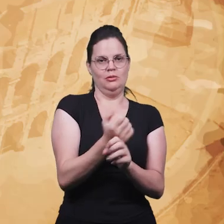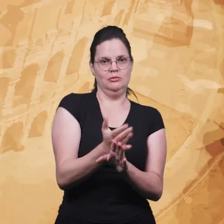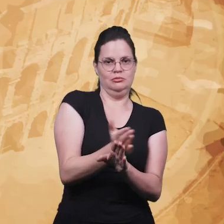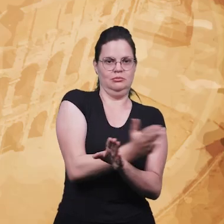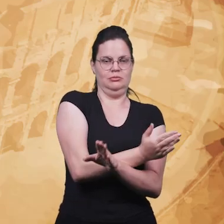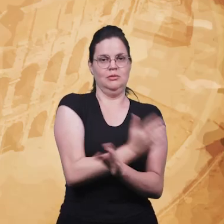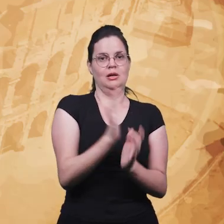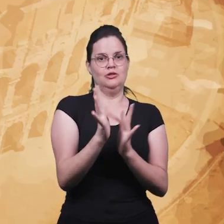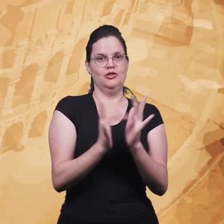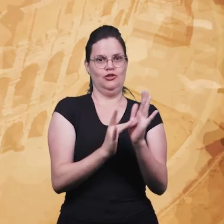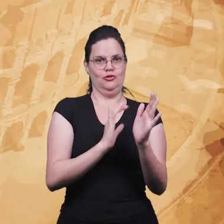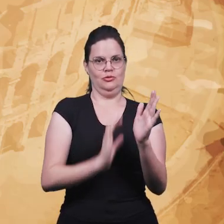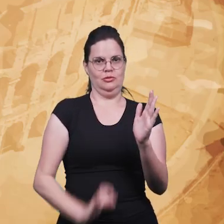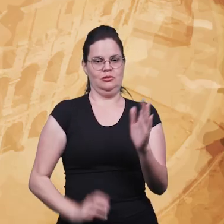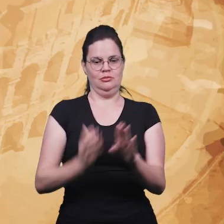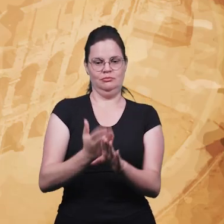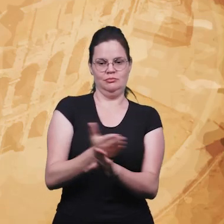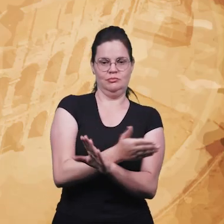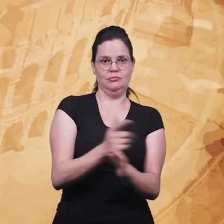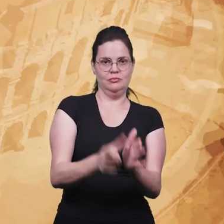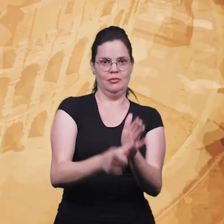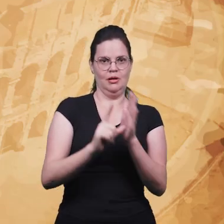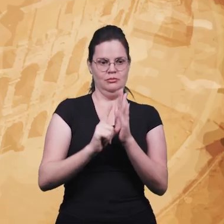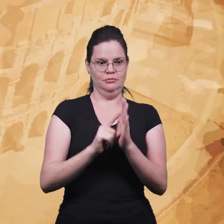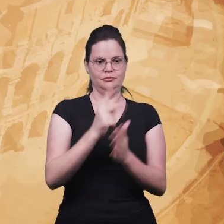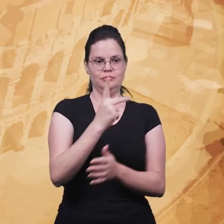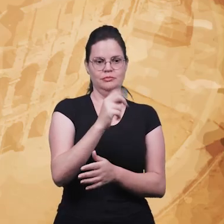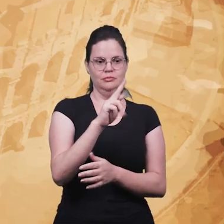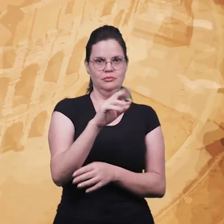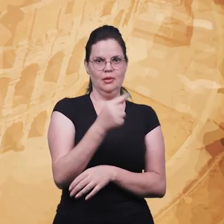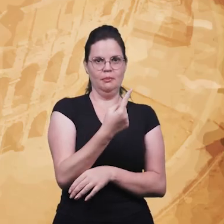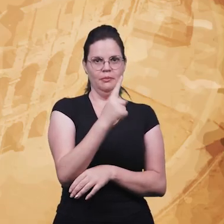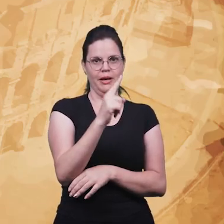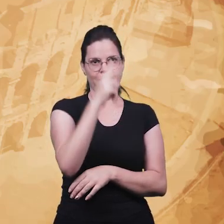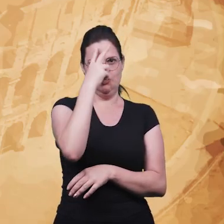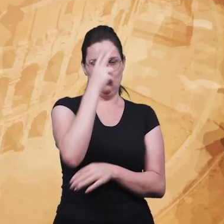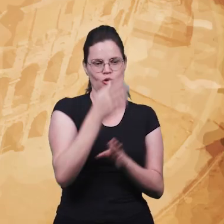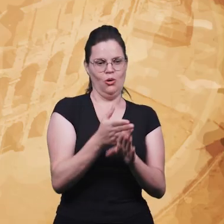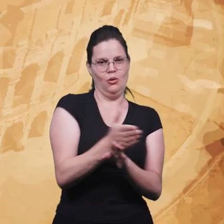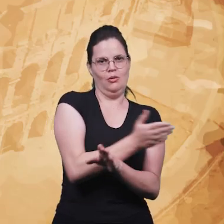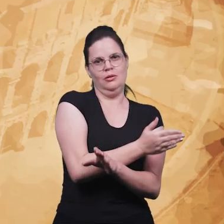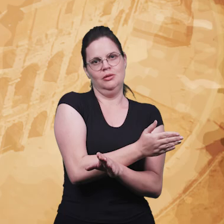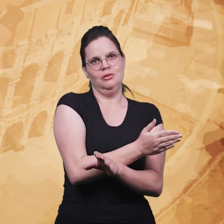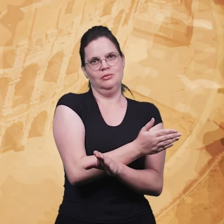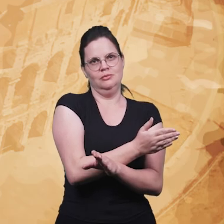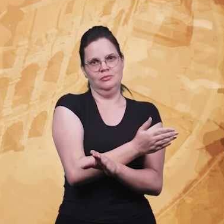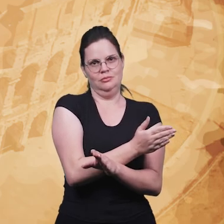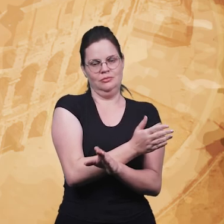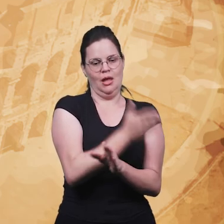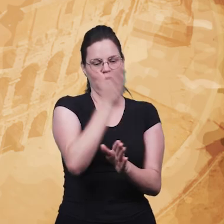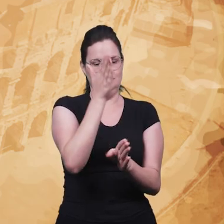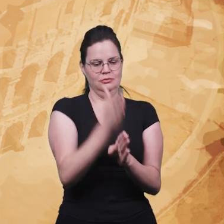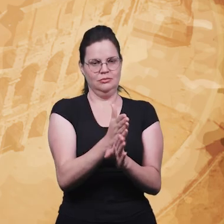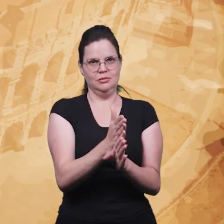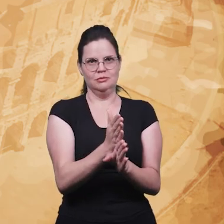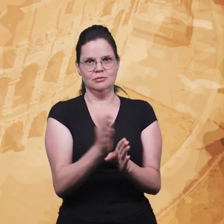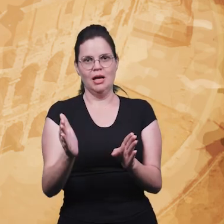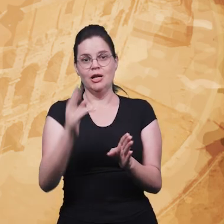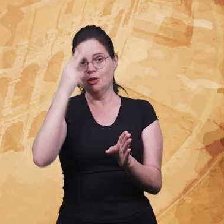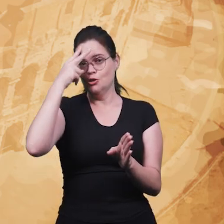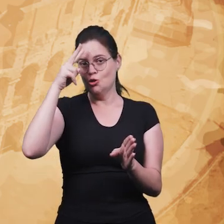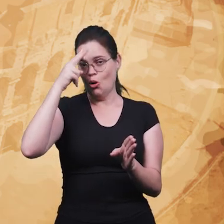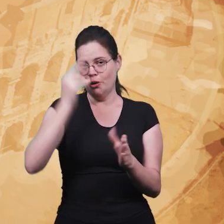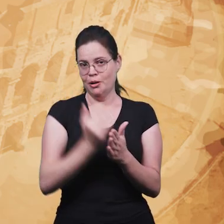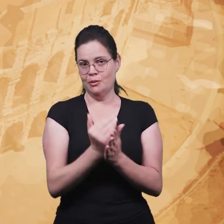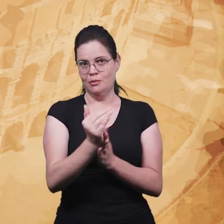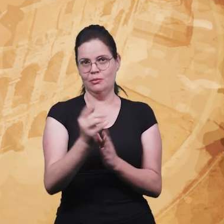vem 4.000 anos antes de Cristo, termina a chamada pré-história. Ou seja, é uma história que não se